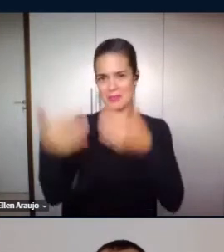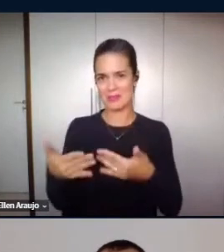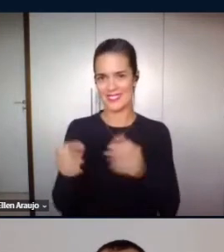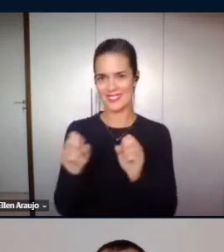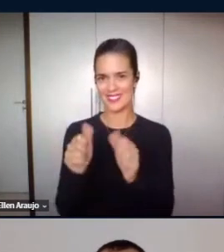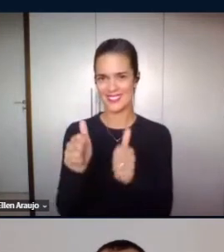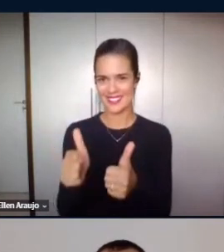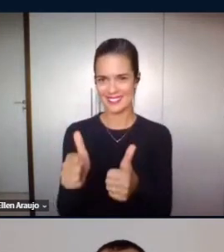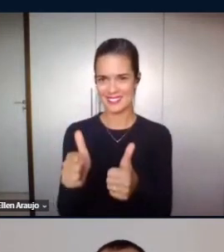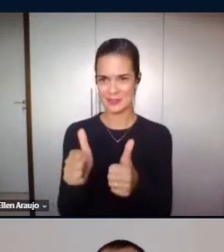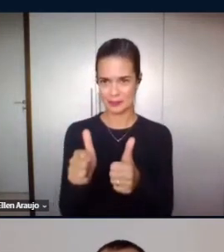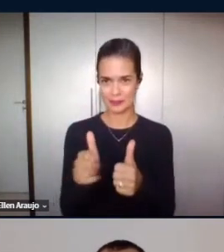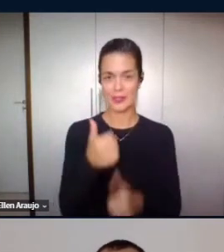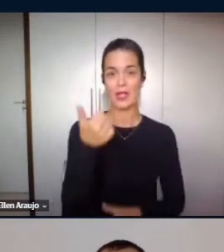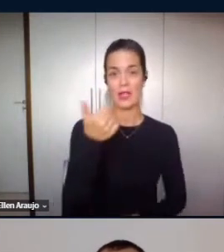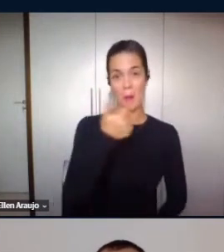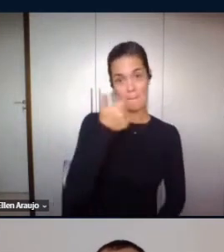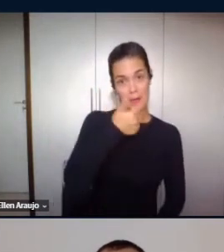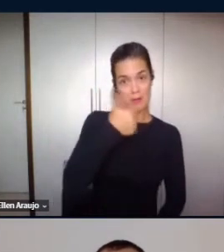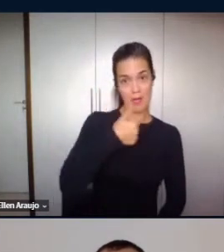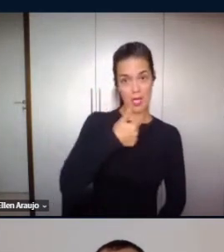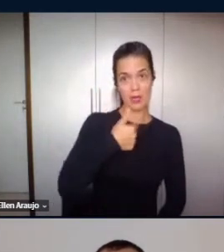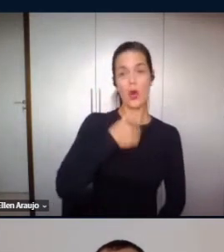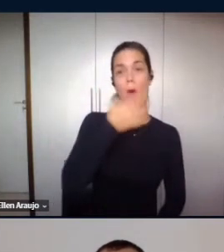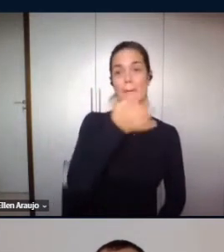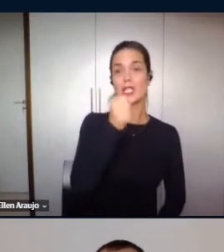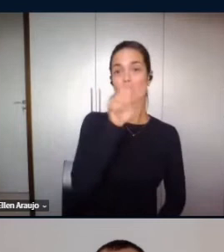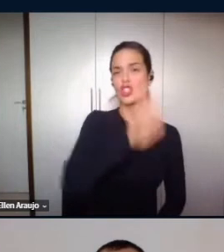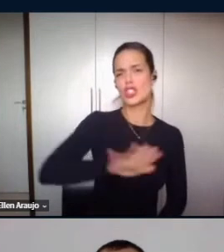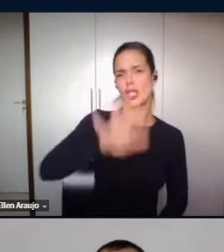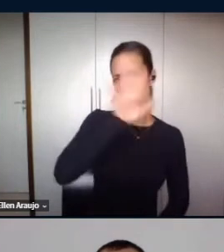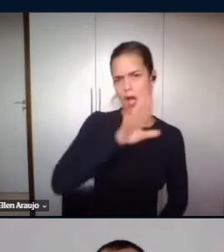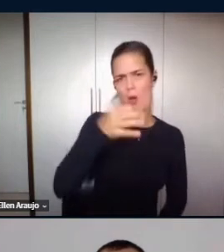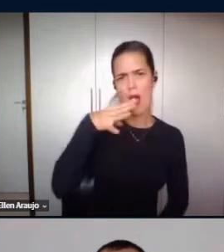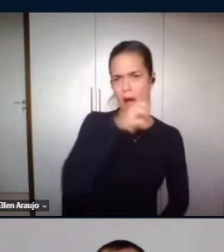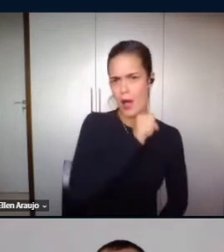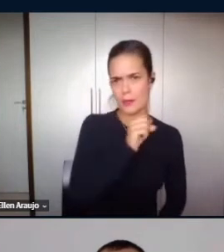bem? Eu vou ler as considerações gerais, são bem rápidas, tá?